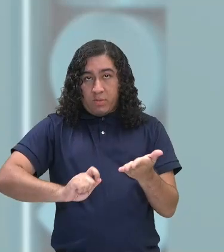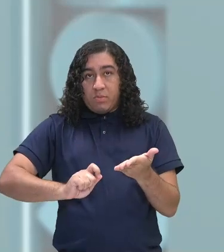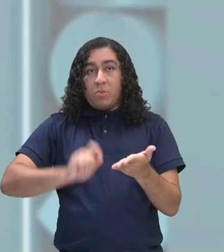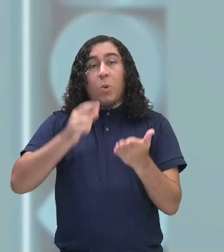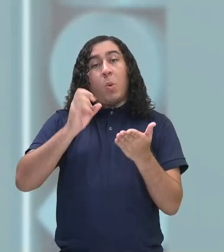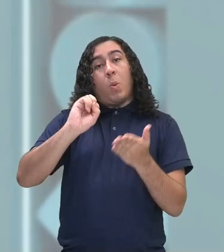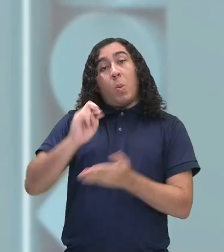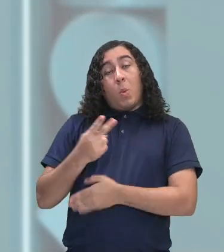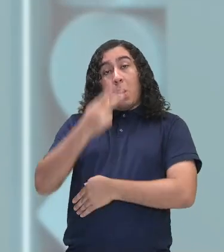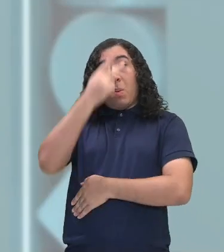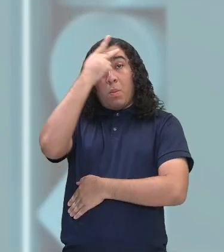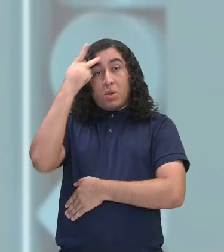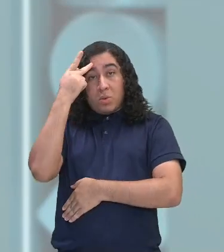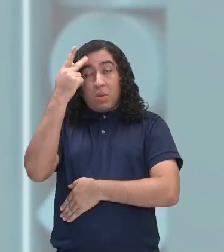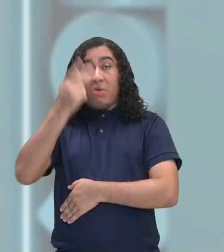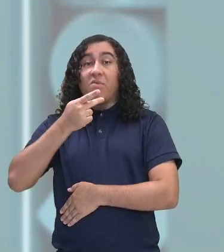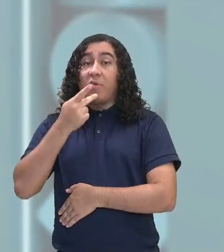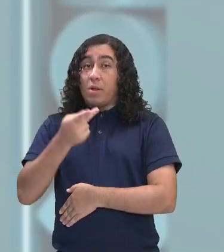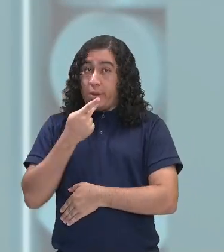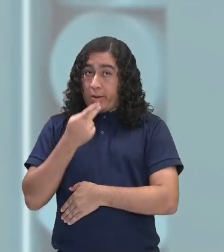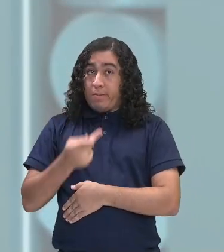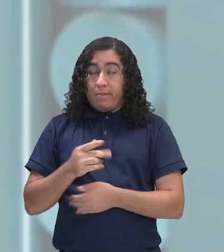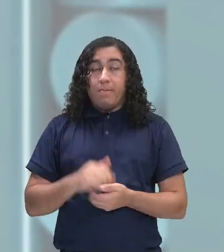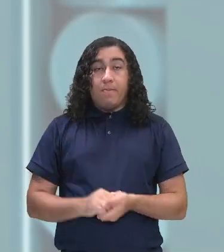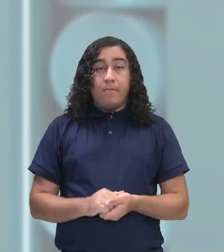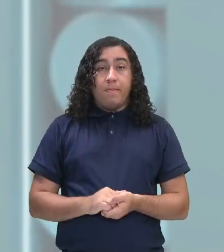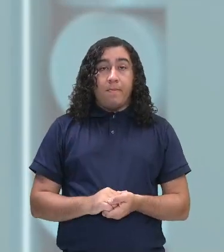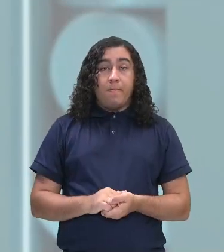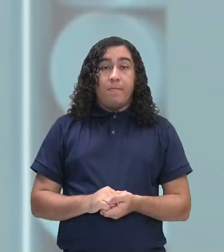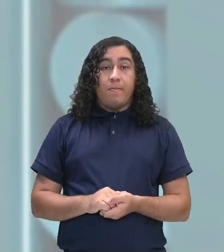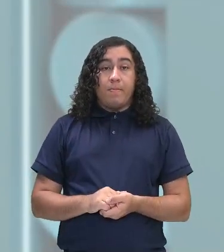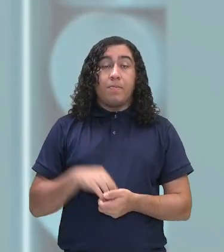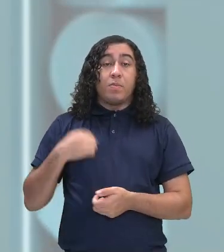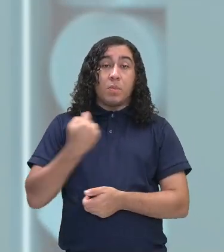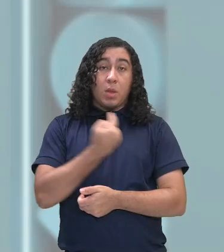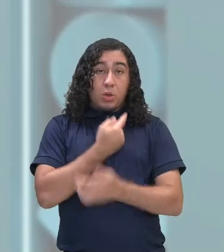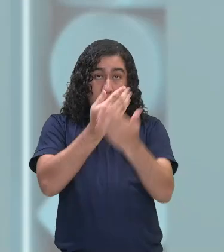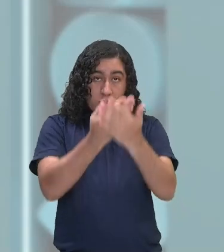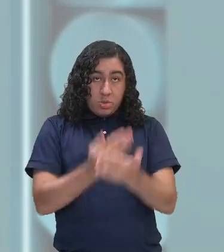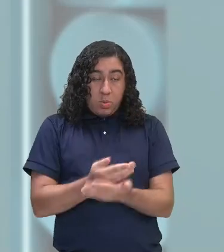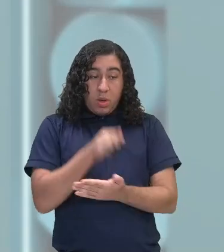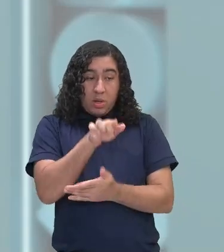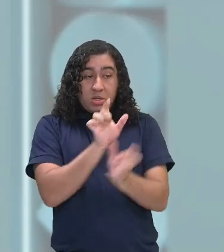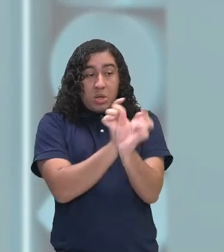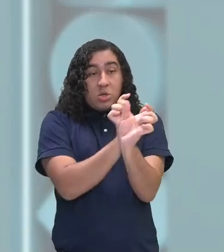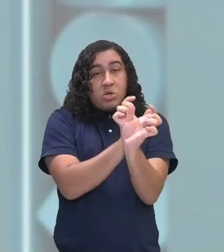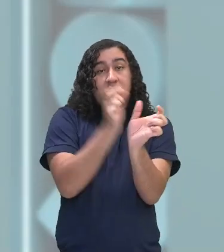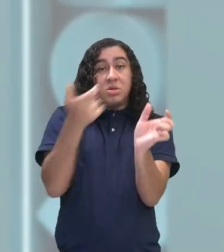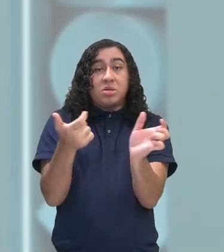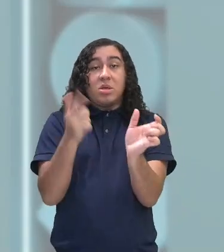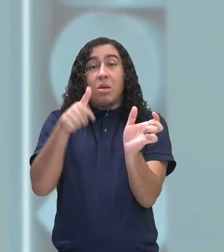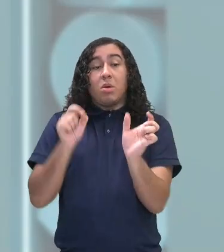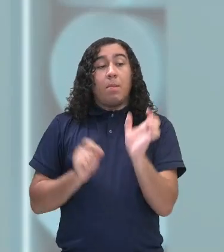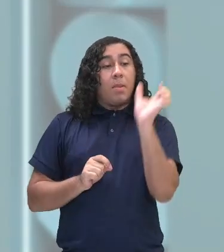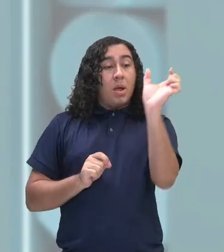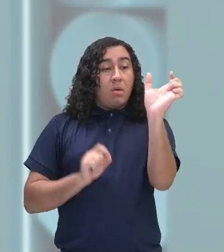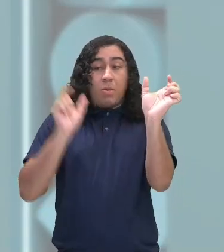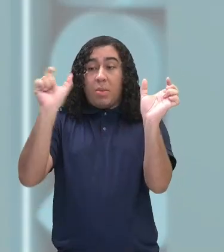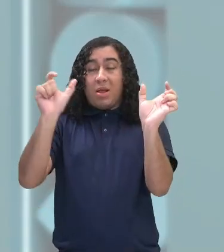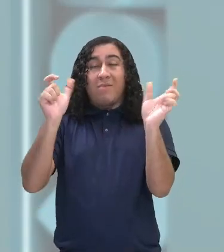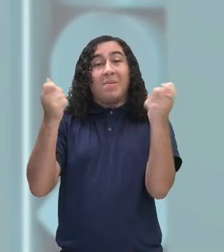ou de quem está falando. Então, nós vemos aí a antítese, as palavras são trabalhadas,